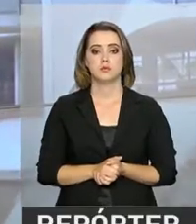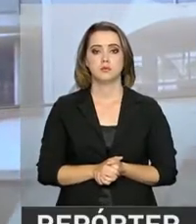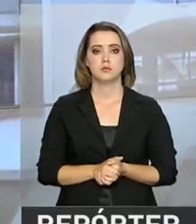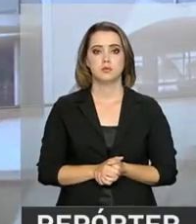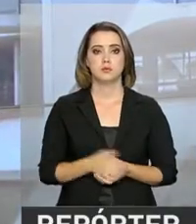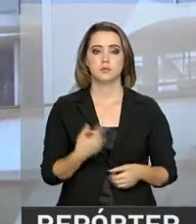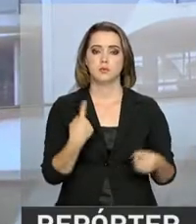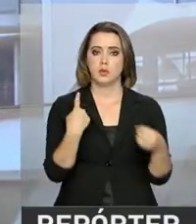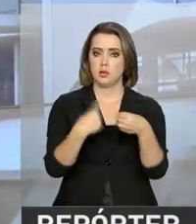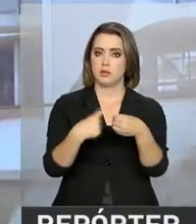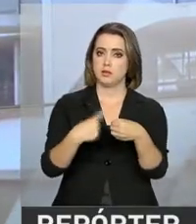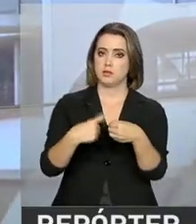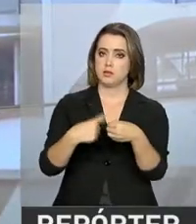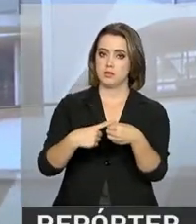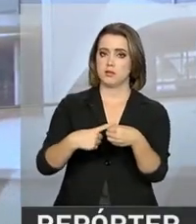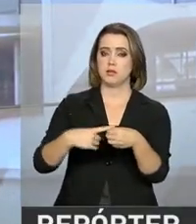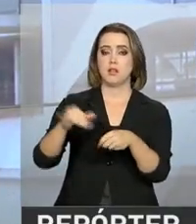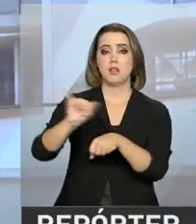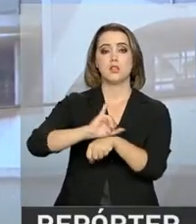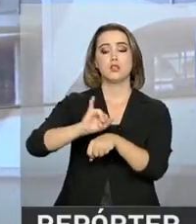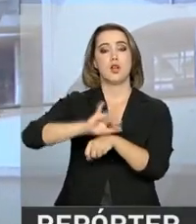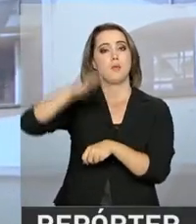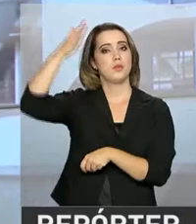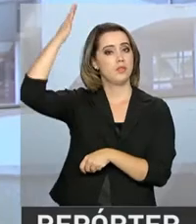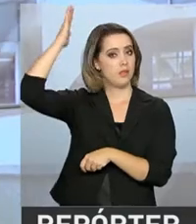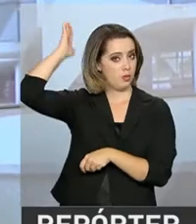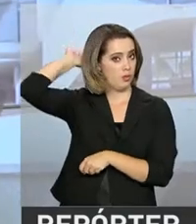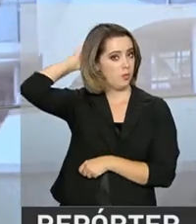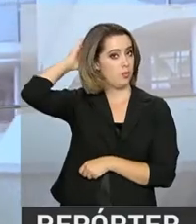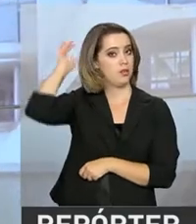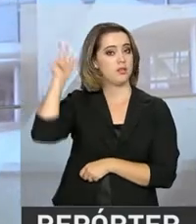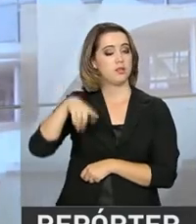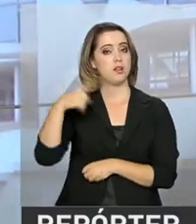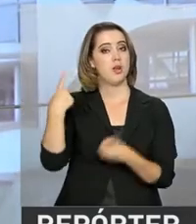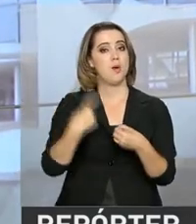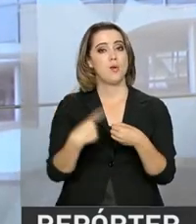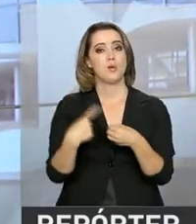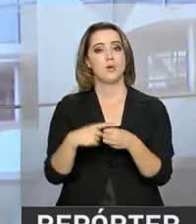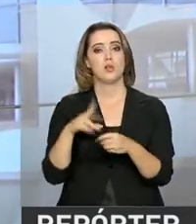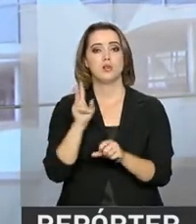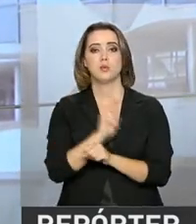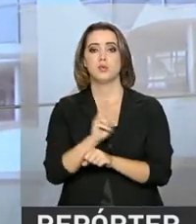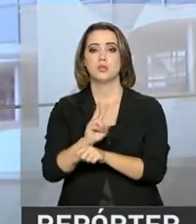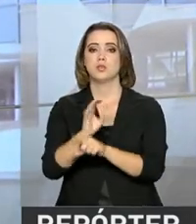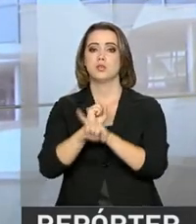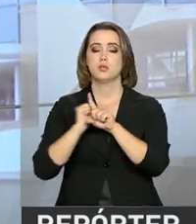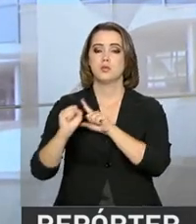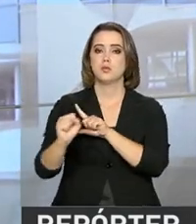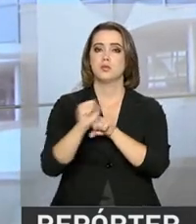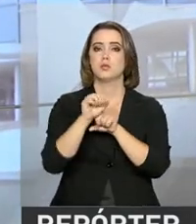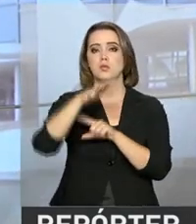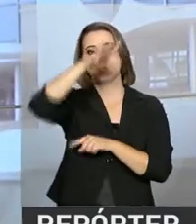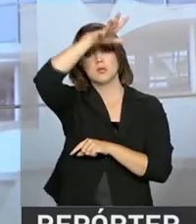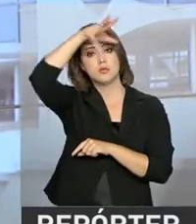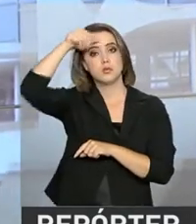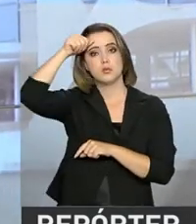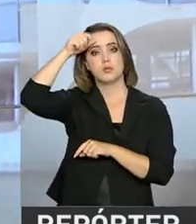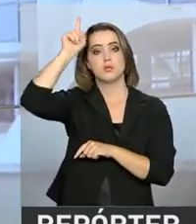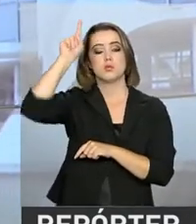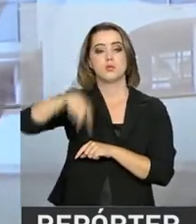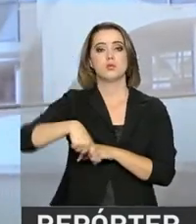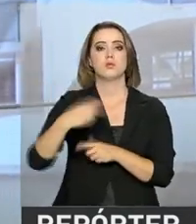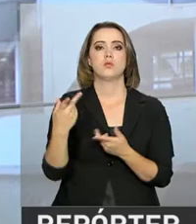cidade de Belém, no Pará, é sede do maior encontro internacional sobre proteção social na região amazônica. É o